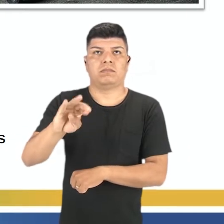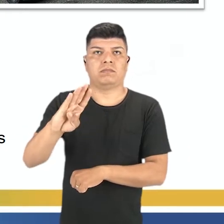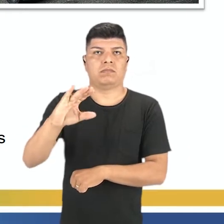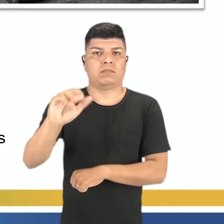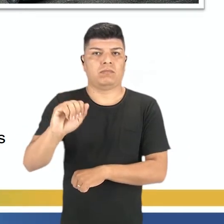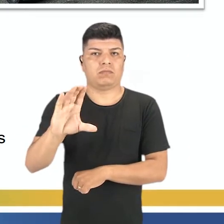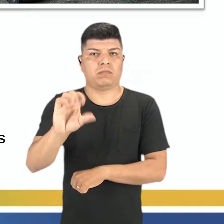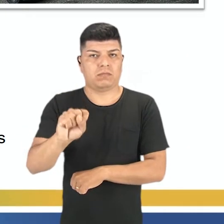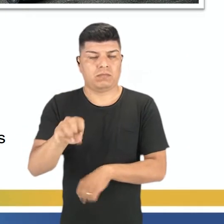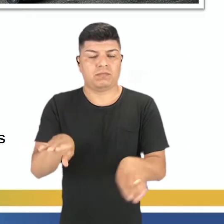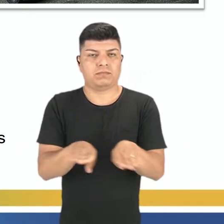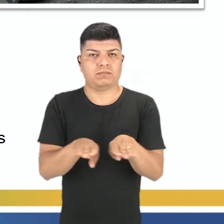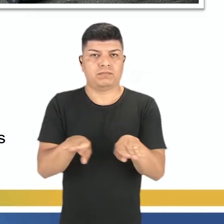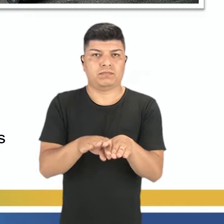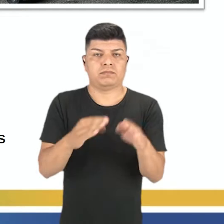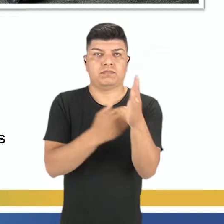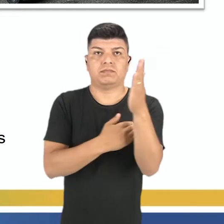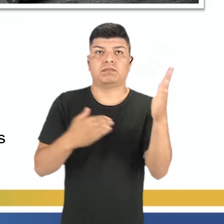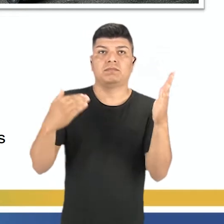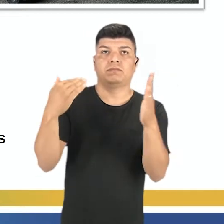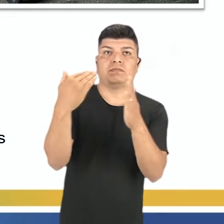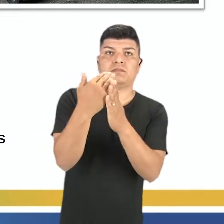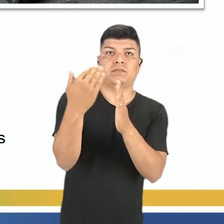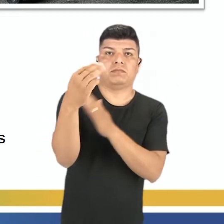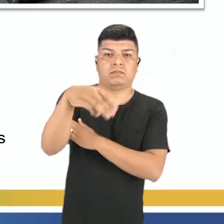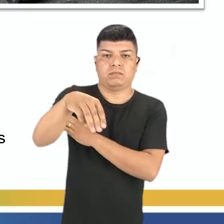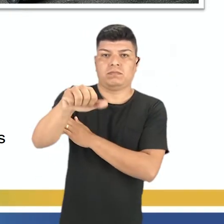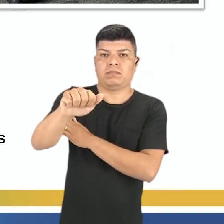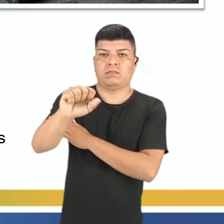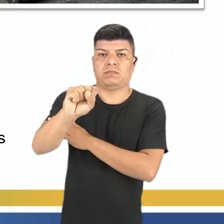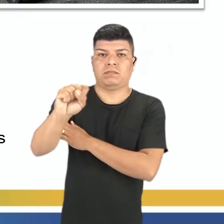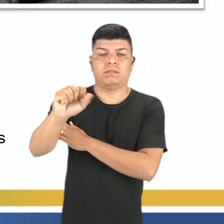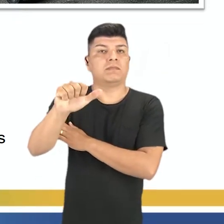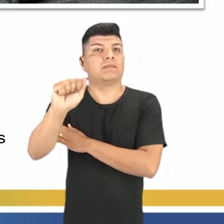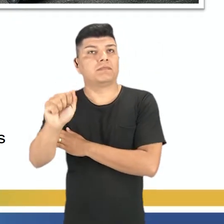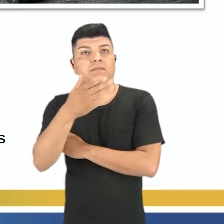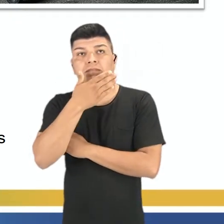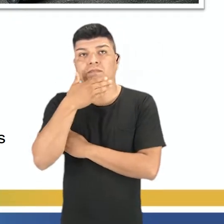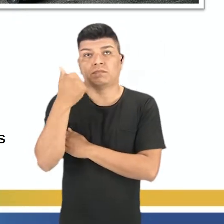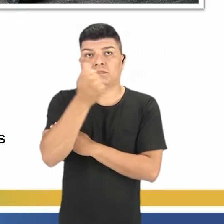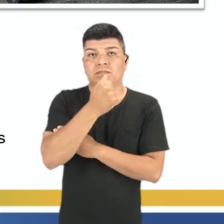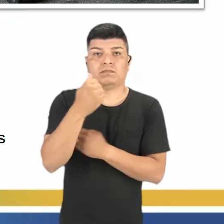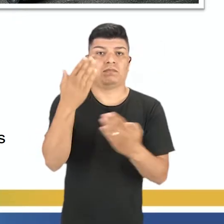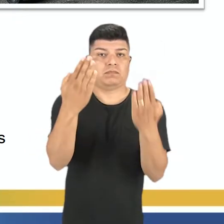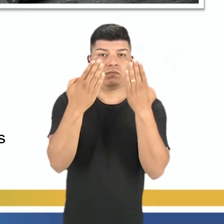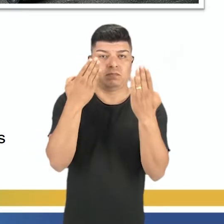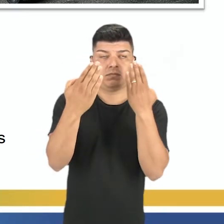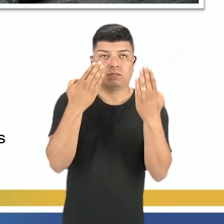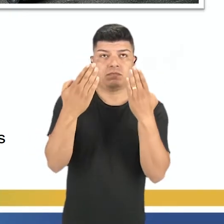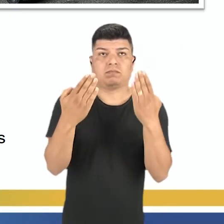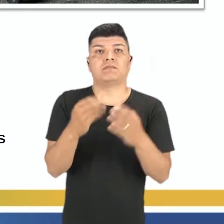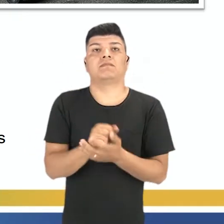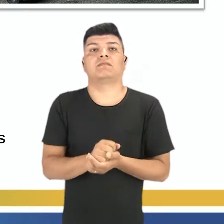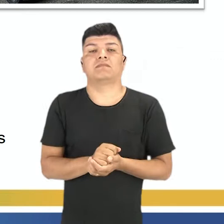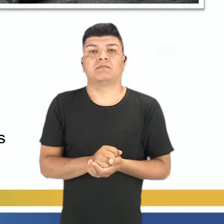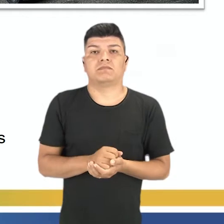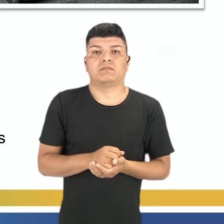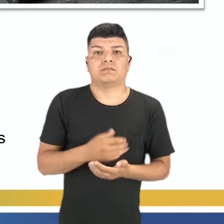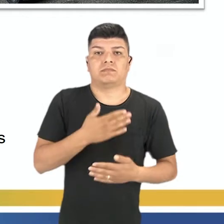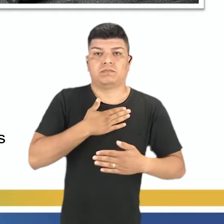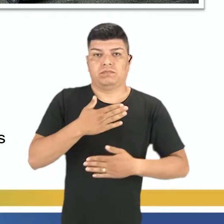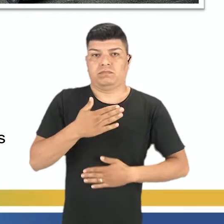sangue, aumento da massa corporal, melhoria da capacidade psicológica, aperfeiçoamento dos mecanismos